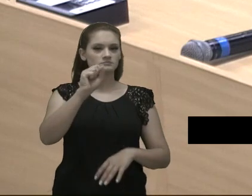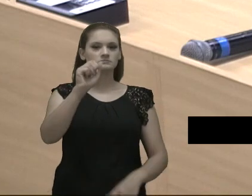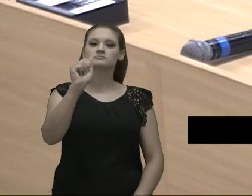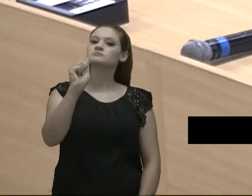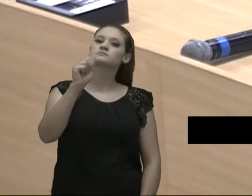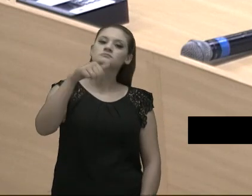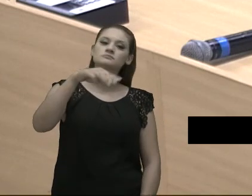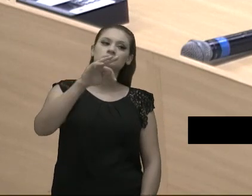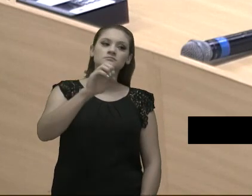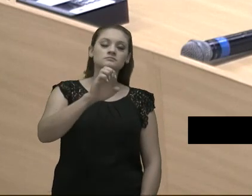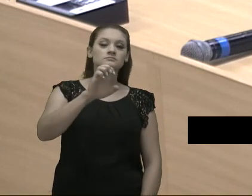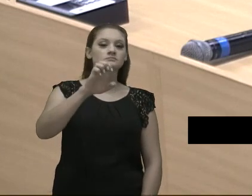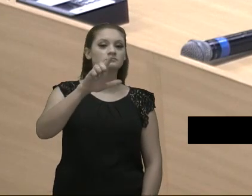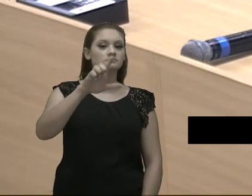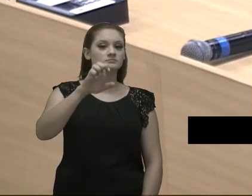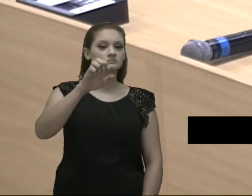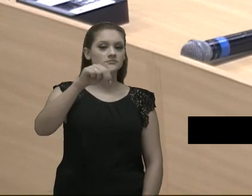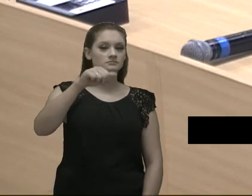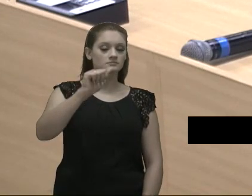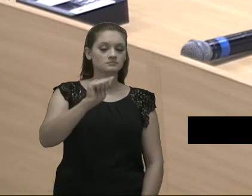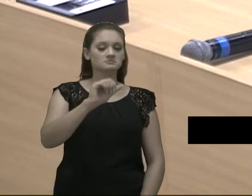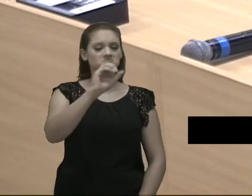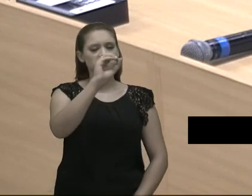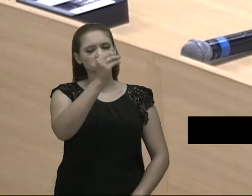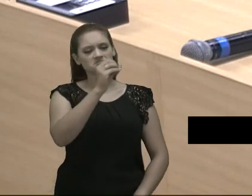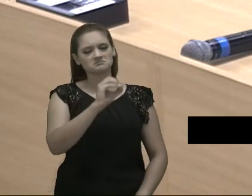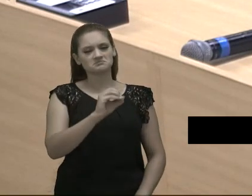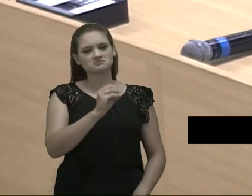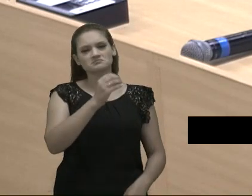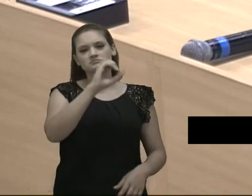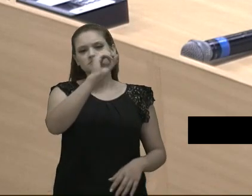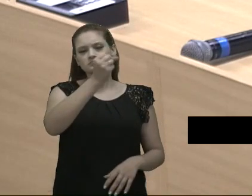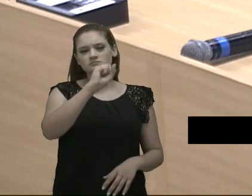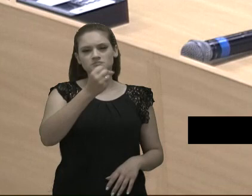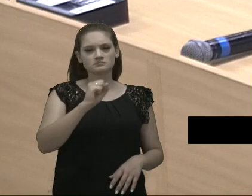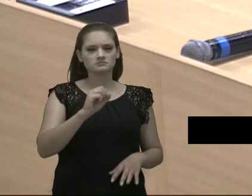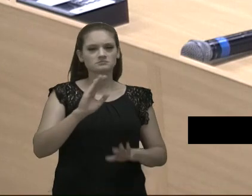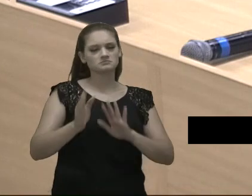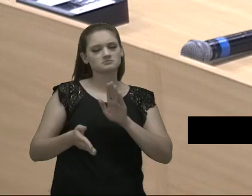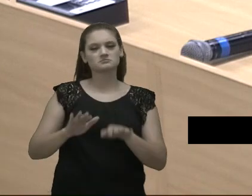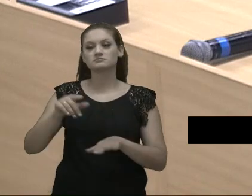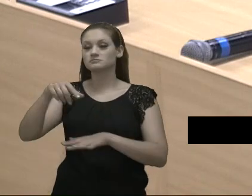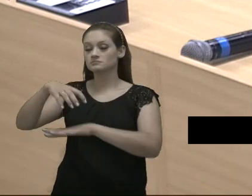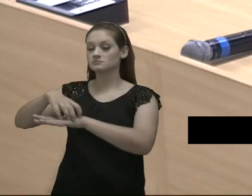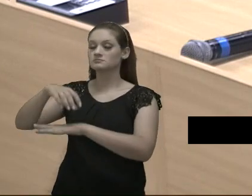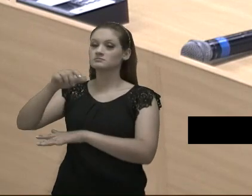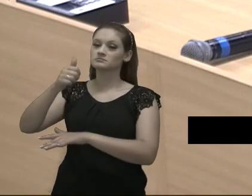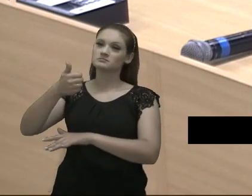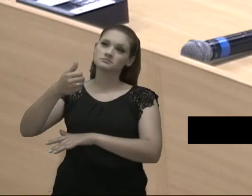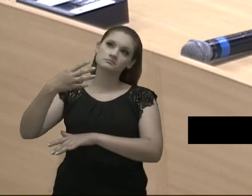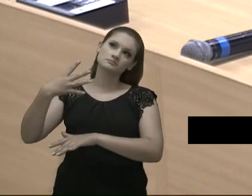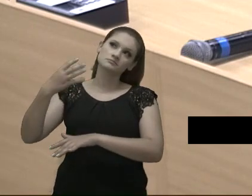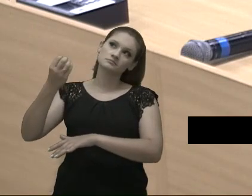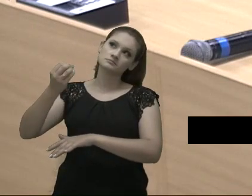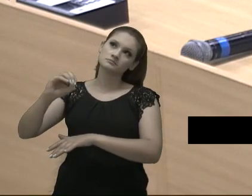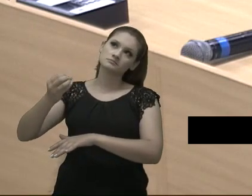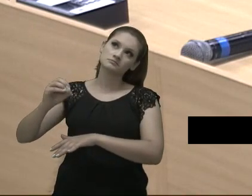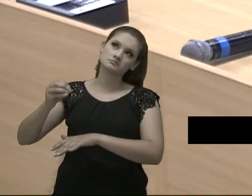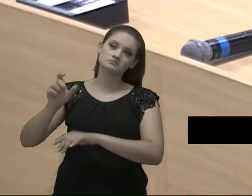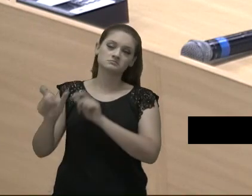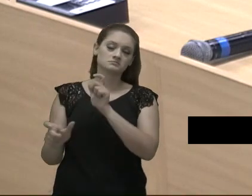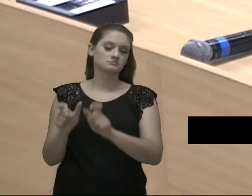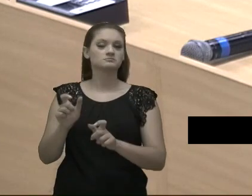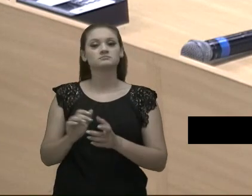800, 850 candidatos, e o San Marino, ele ultrapassou 1.400 candidatos. Então, tem toda uma logística nos dois dias da aplicação da